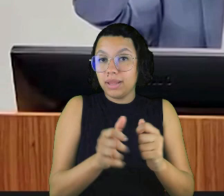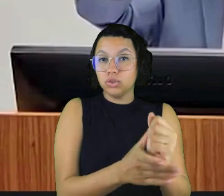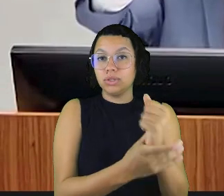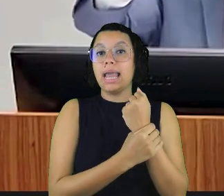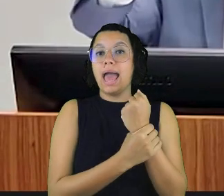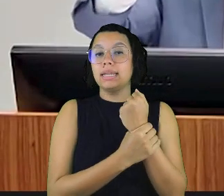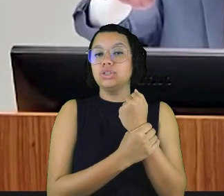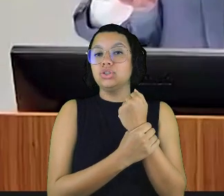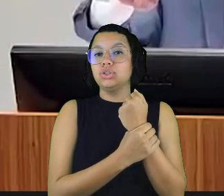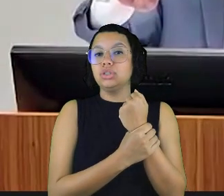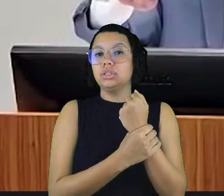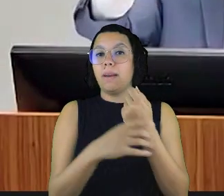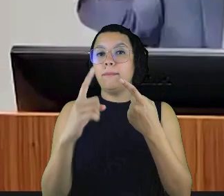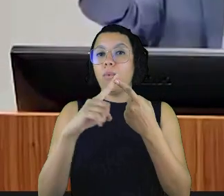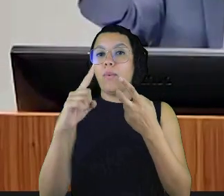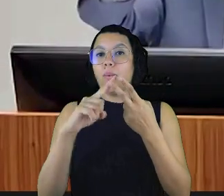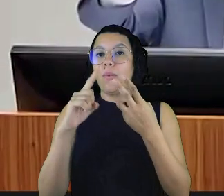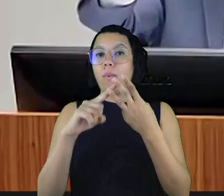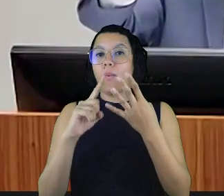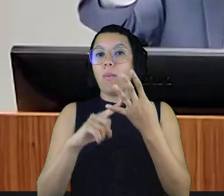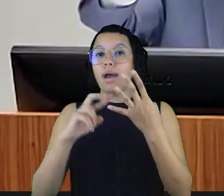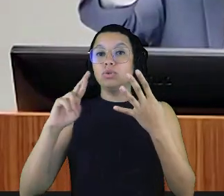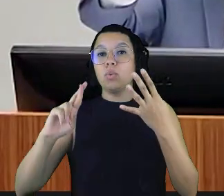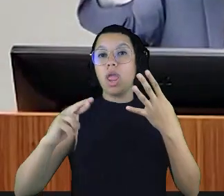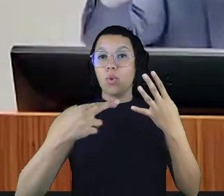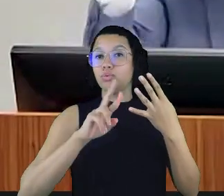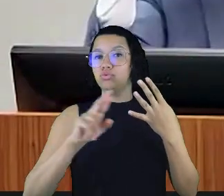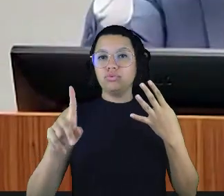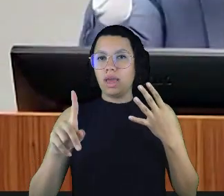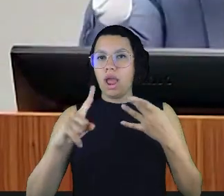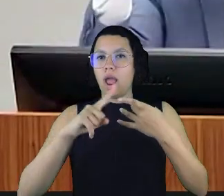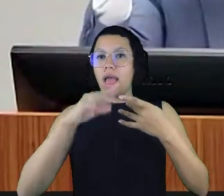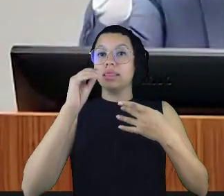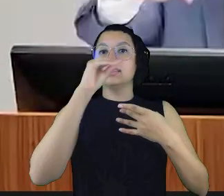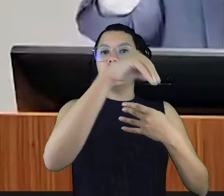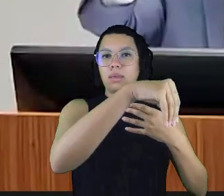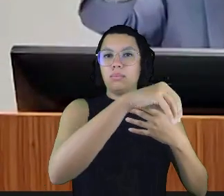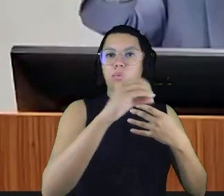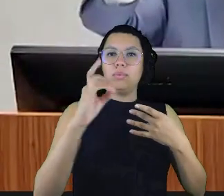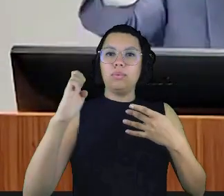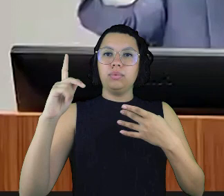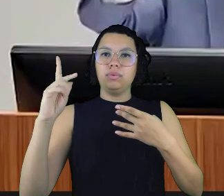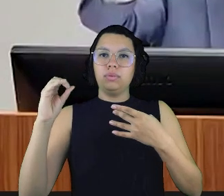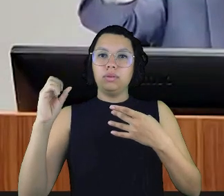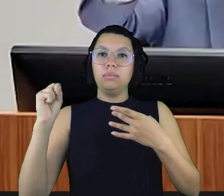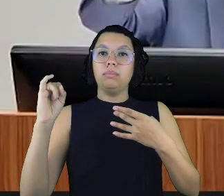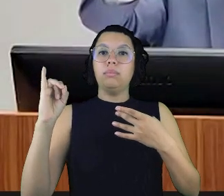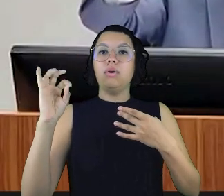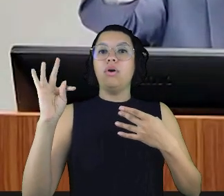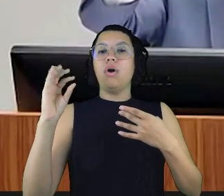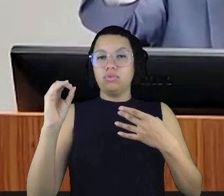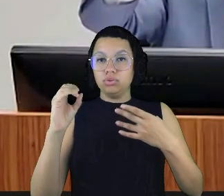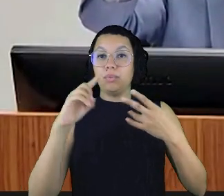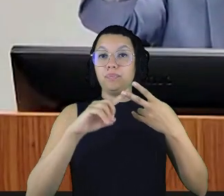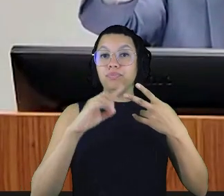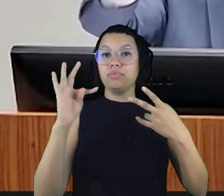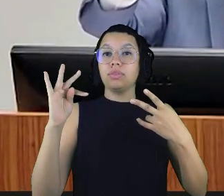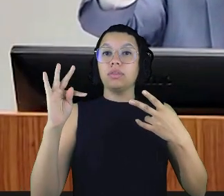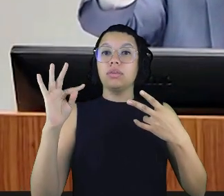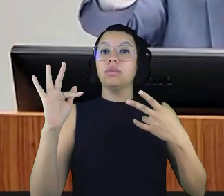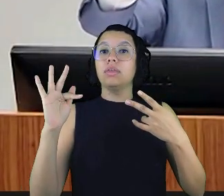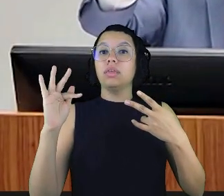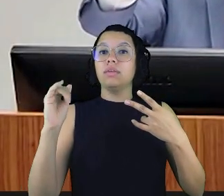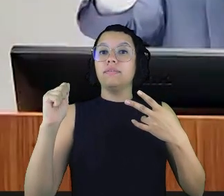4 diferentes recursos. Depósito, coincide com 151. Fiança,